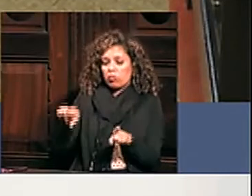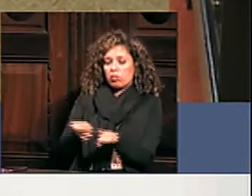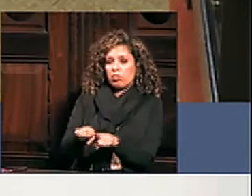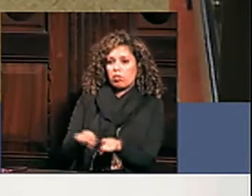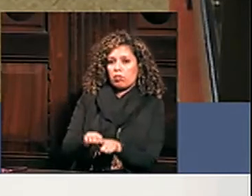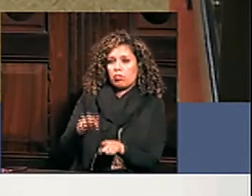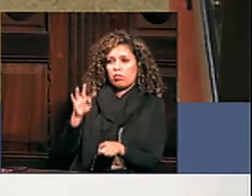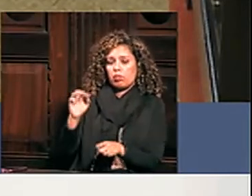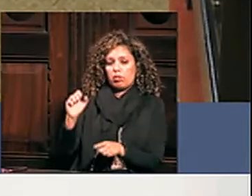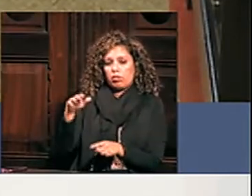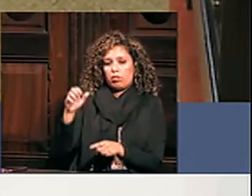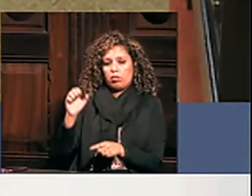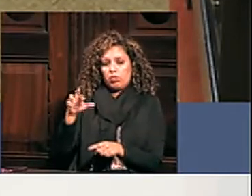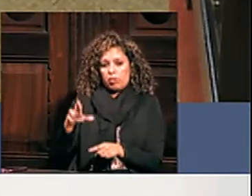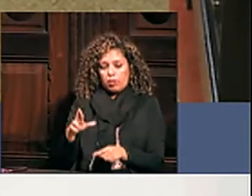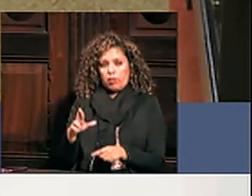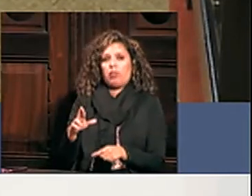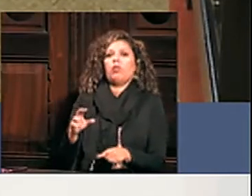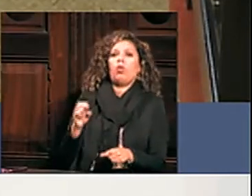seja, PT-PMDB,